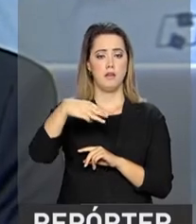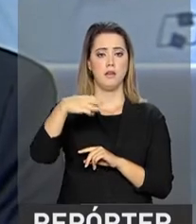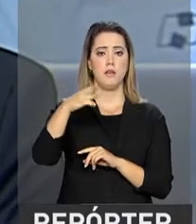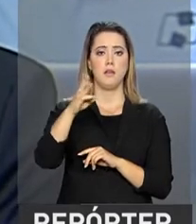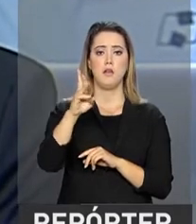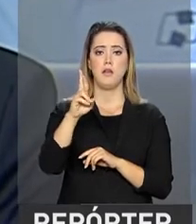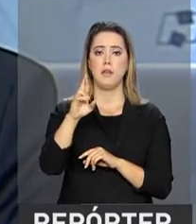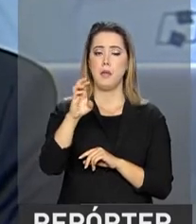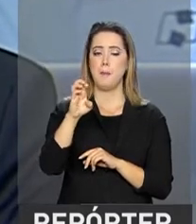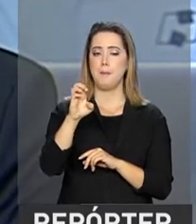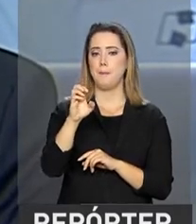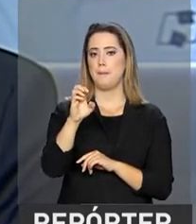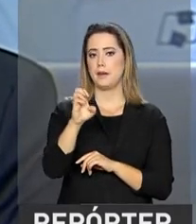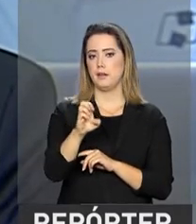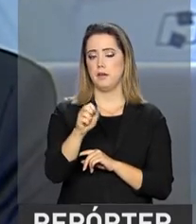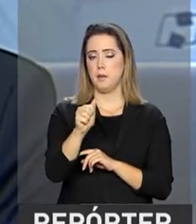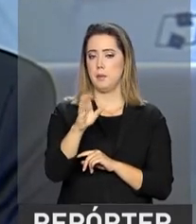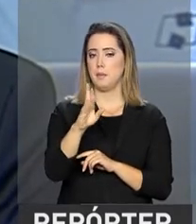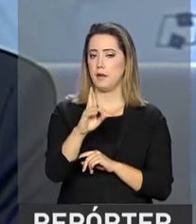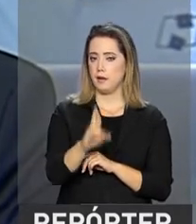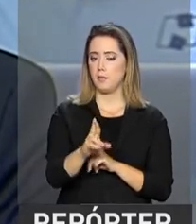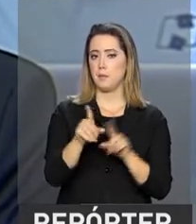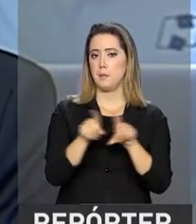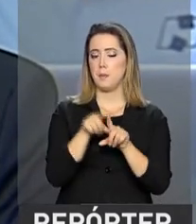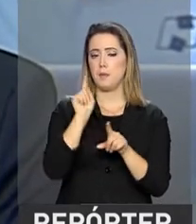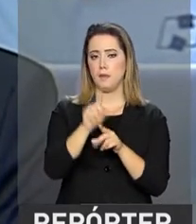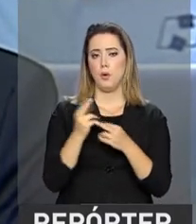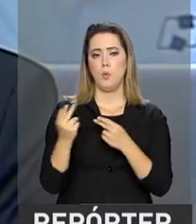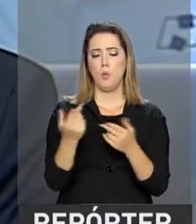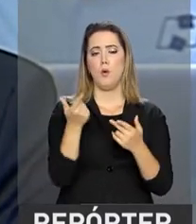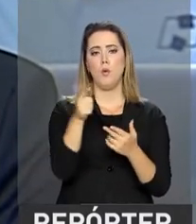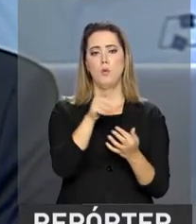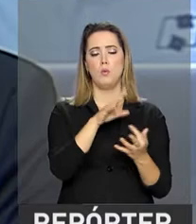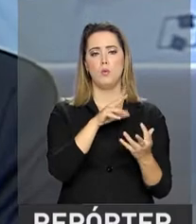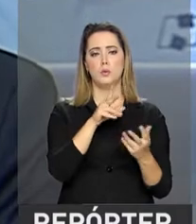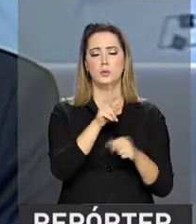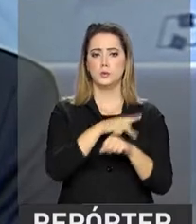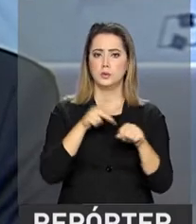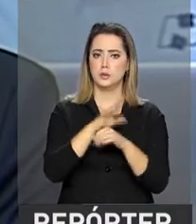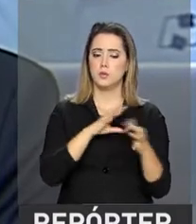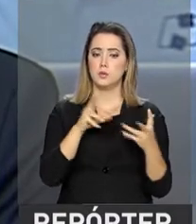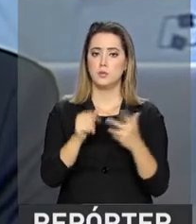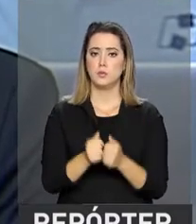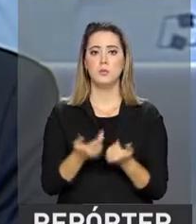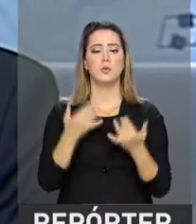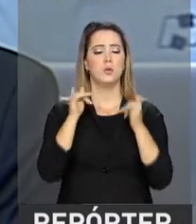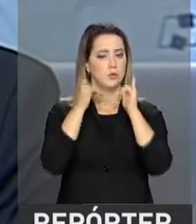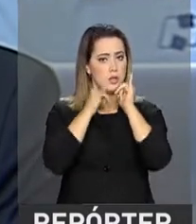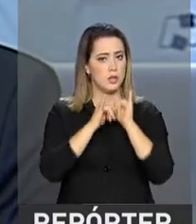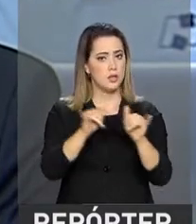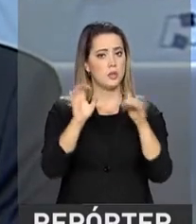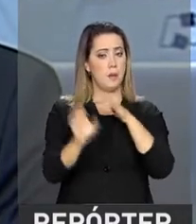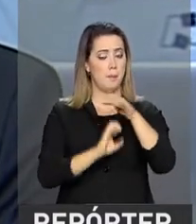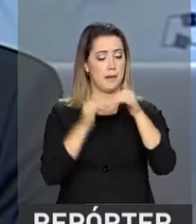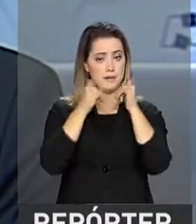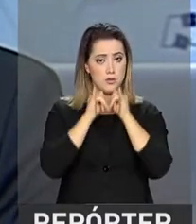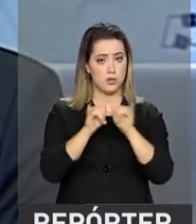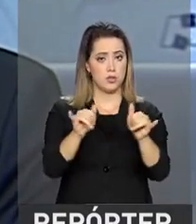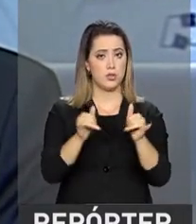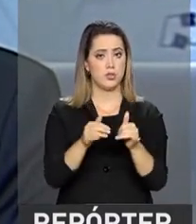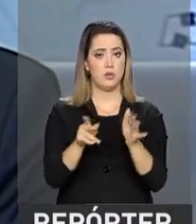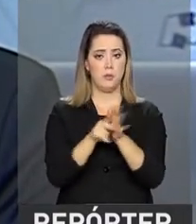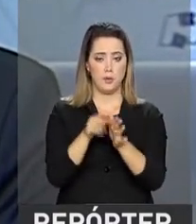foi feito em outros países do mundo de empresas estatais na área de energia que tiveram a sua gestão